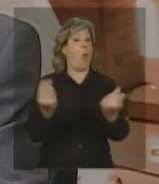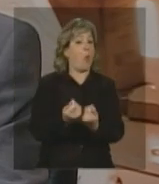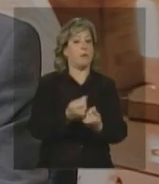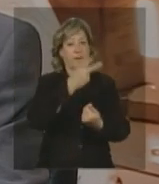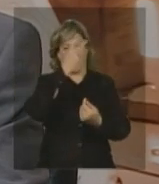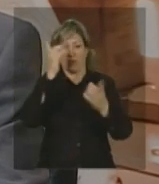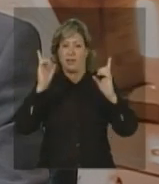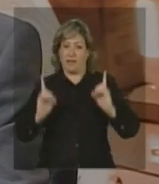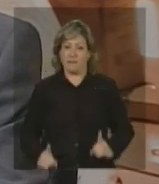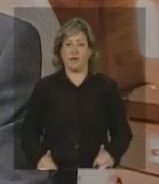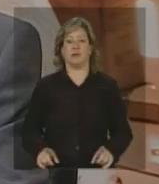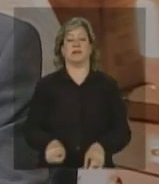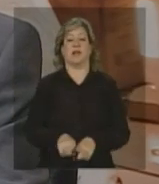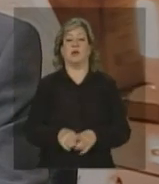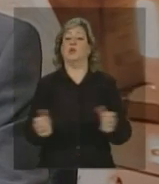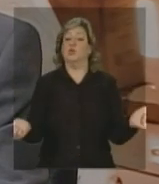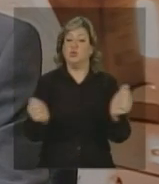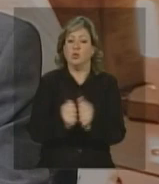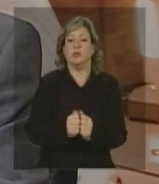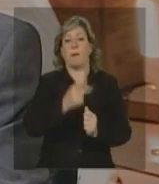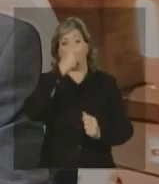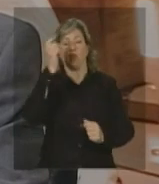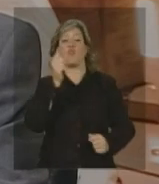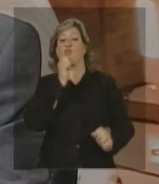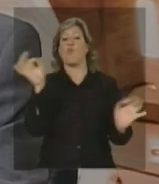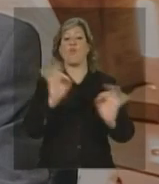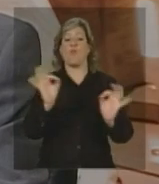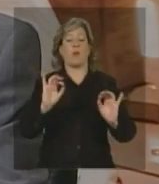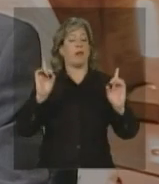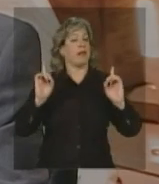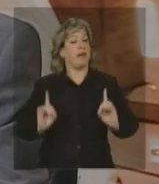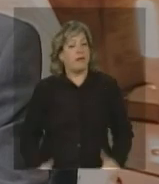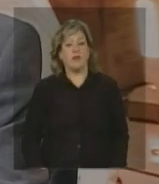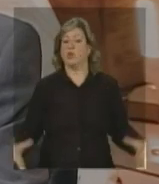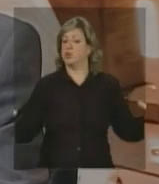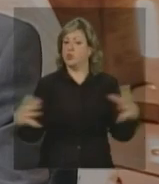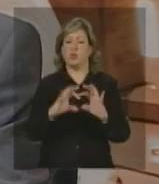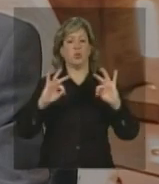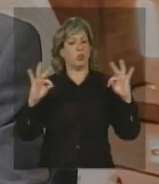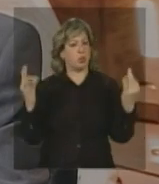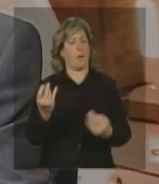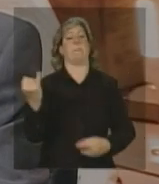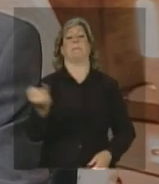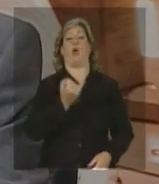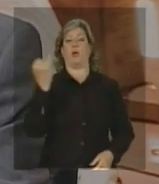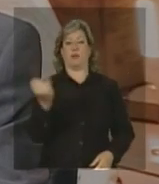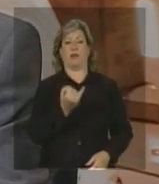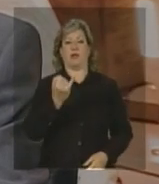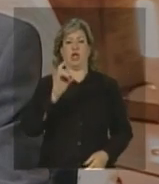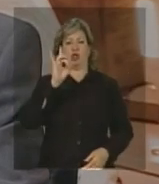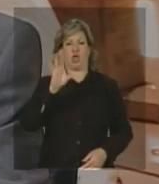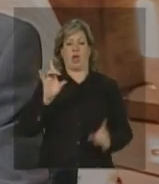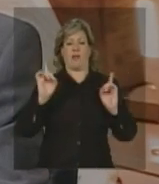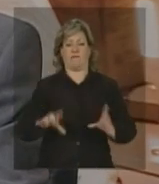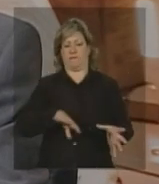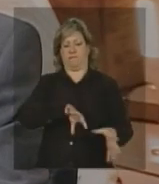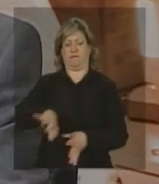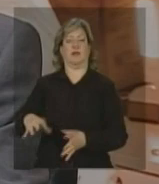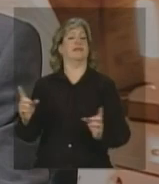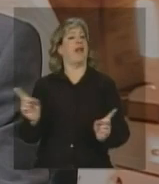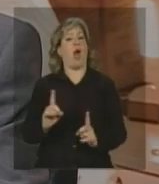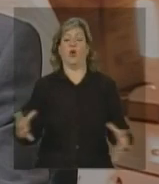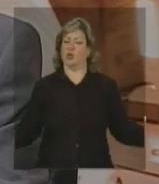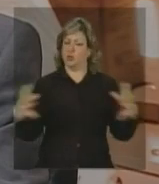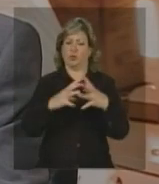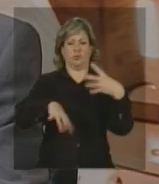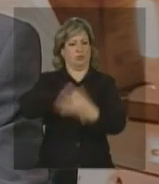cresçam no meio das crianças que não têm nenhum tipo de deficiência. né? Isso tanto serve para criança com deficiência como